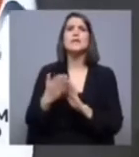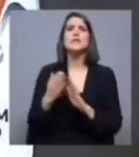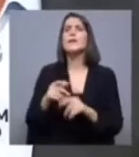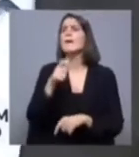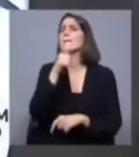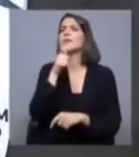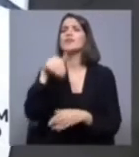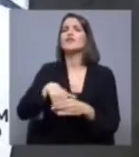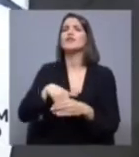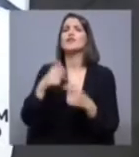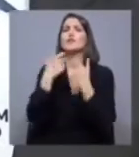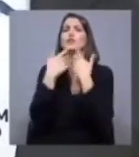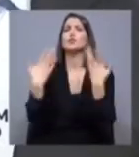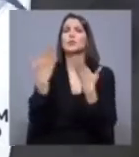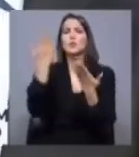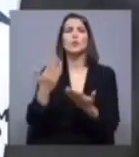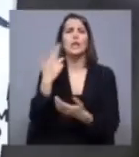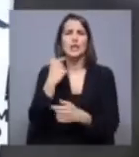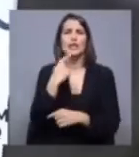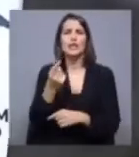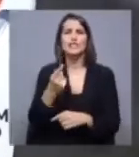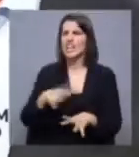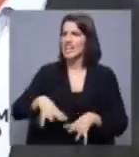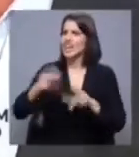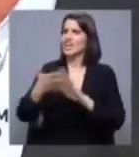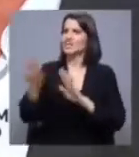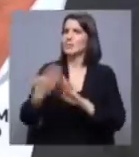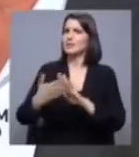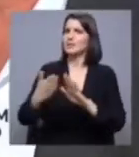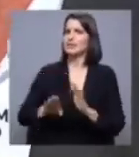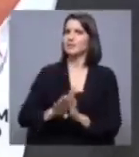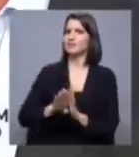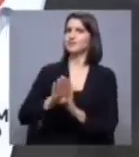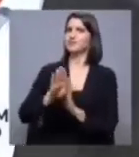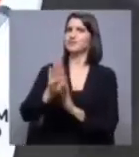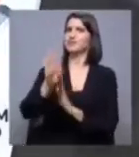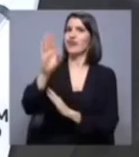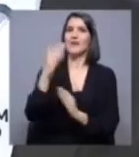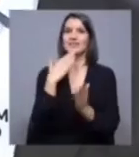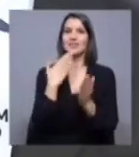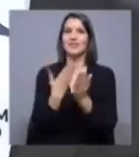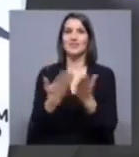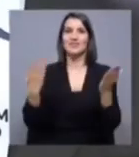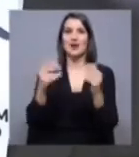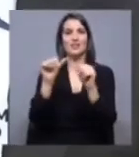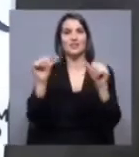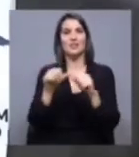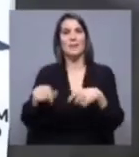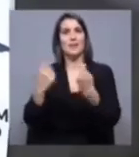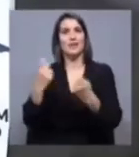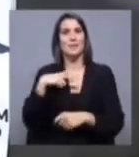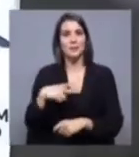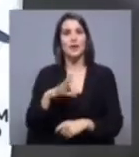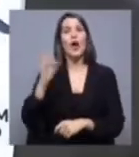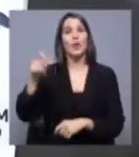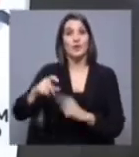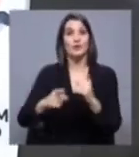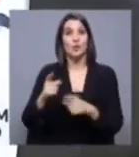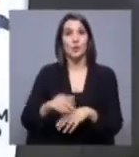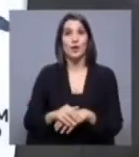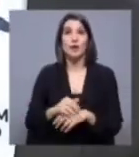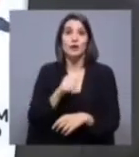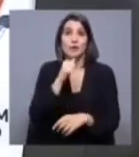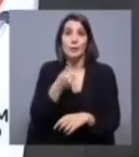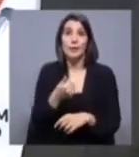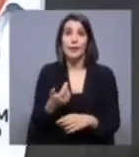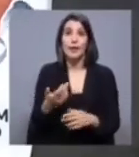prometendo e votando tudo o que aí o André Ventura referiu, para crescer depressa, para se tornar inevitável no sistema partidário português. E o que é que acontece? Está a